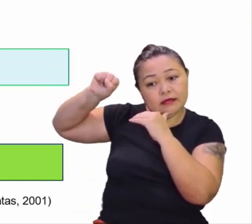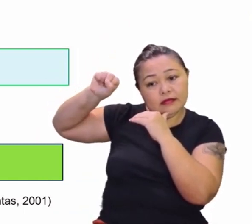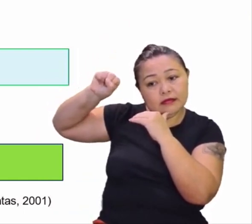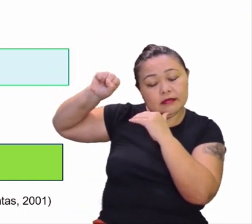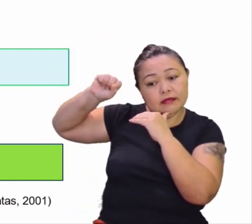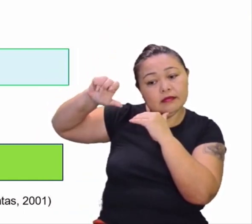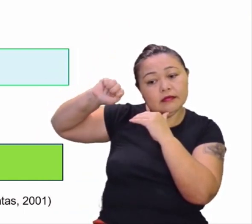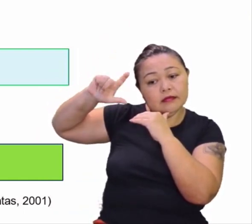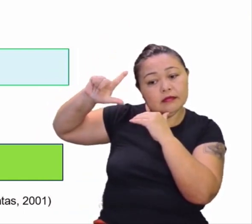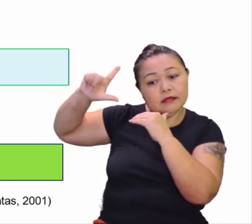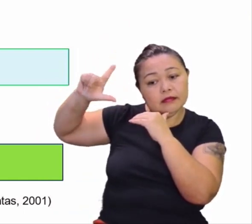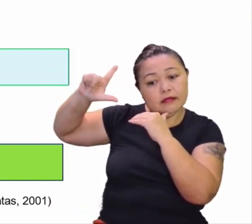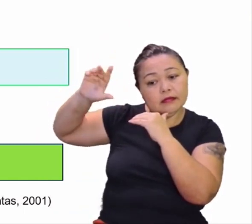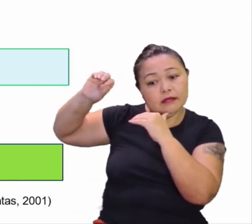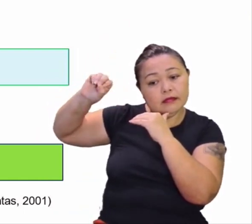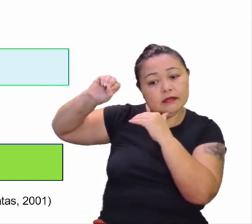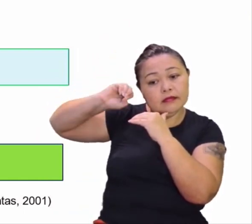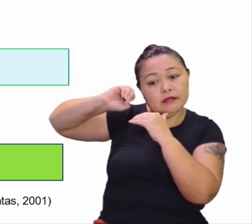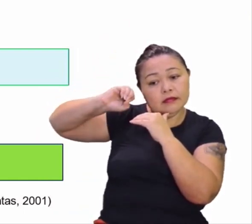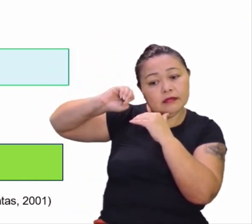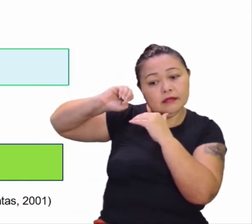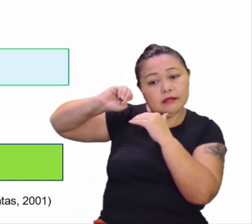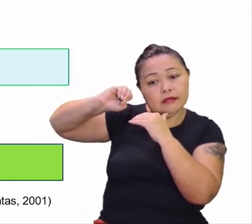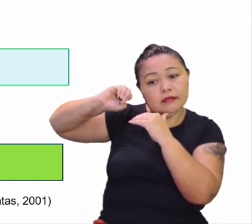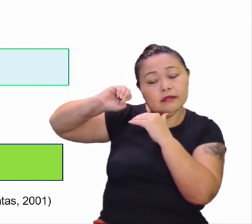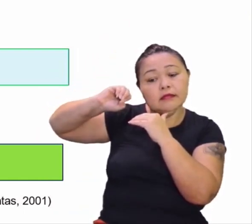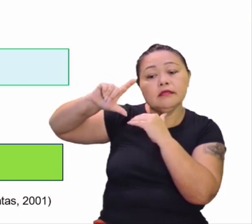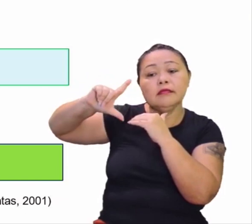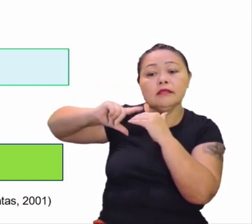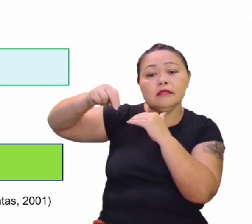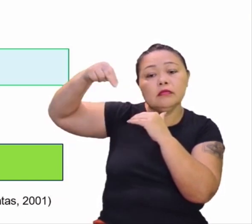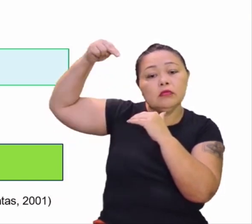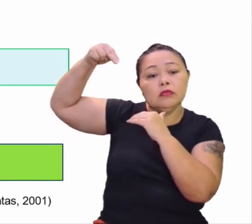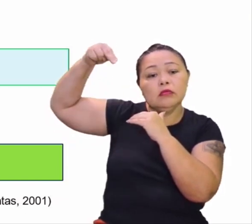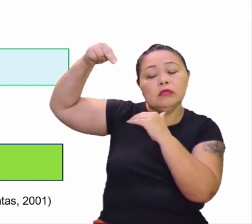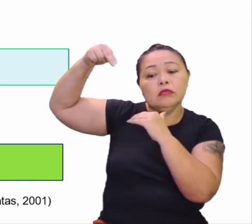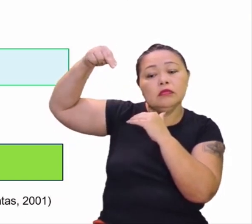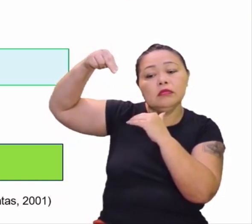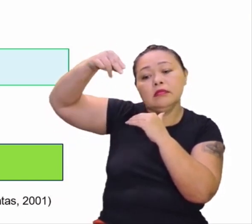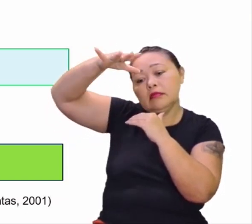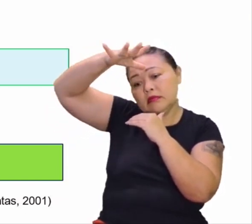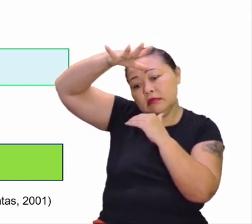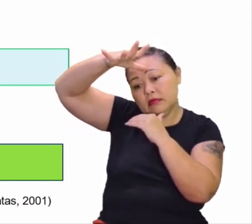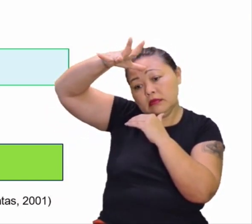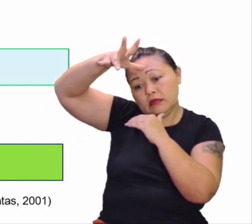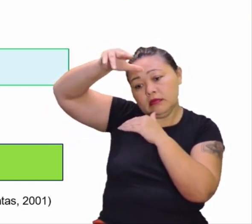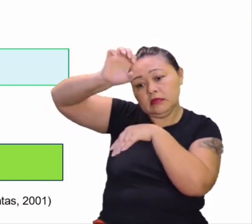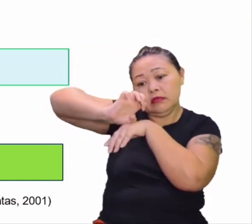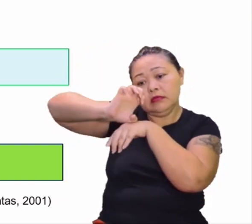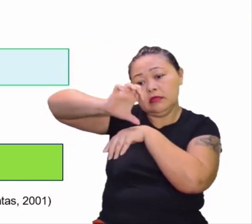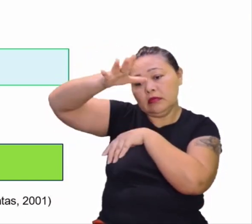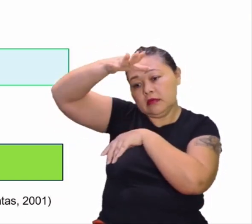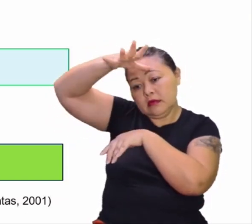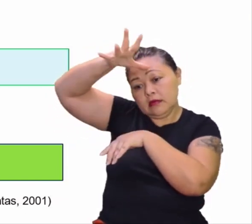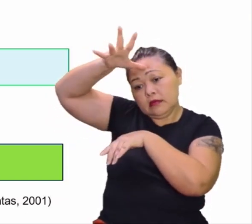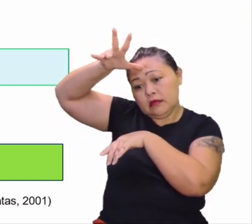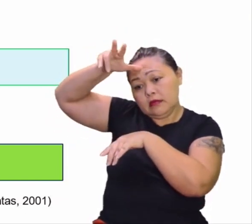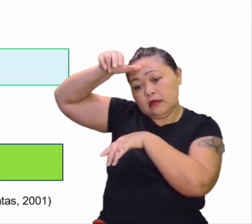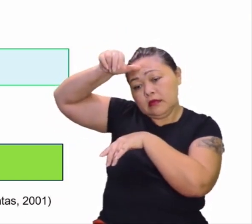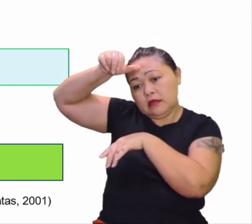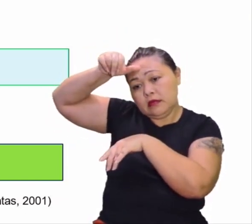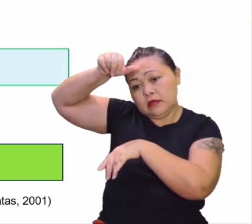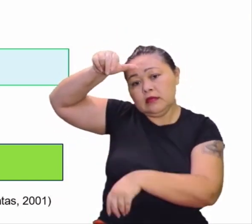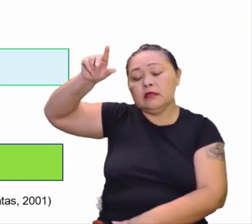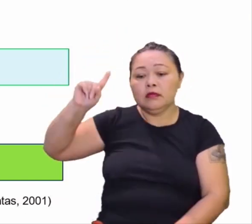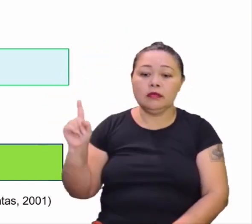Aqui é o leste, aqui é o oeste. Então, norte nós temos aqui o estado do Amazonas. Então,